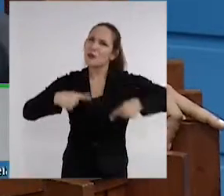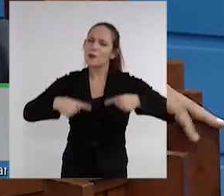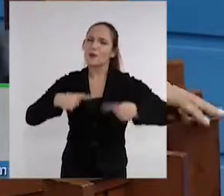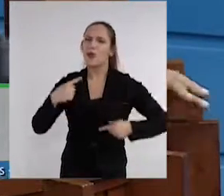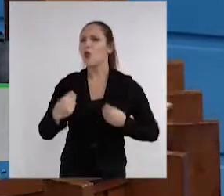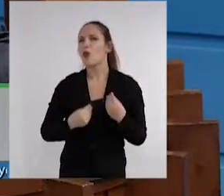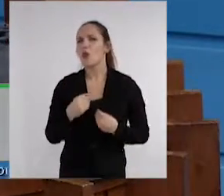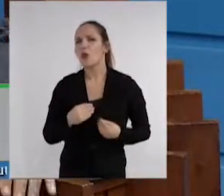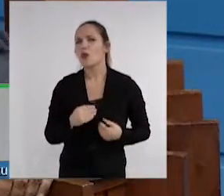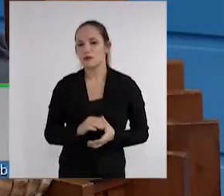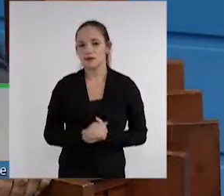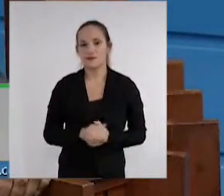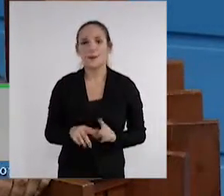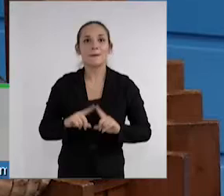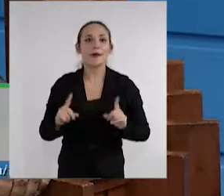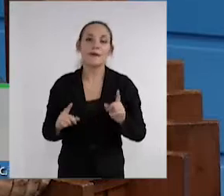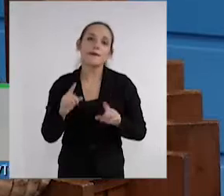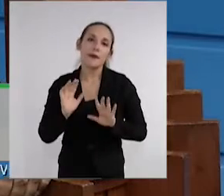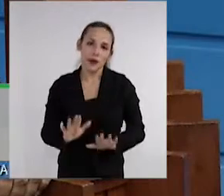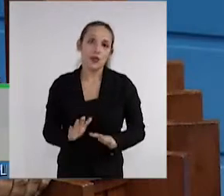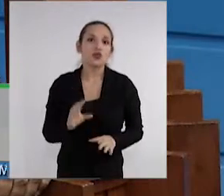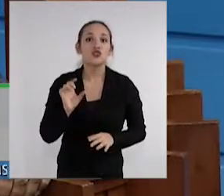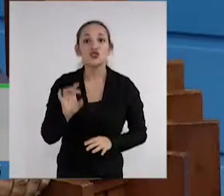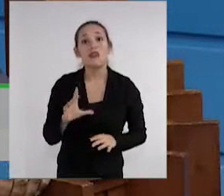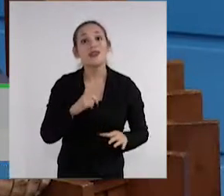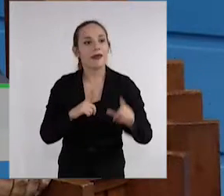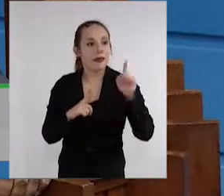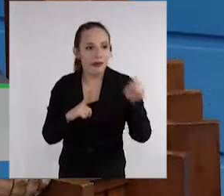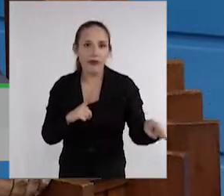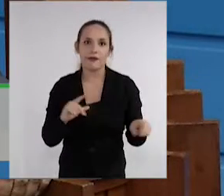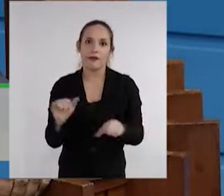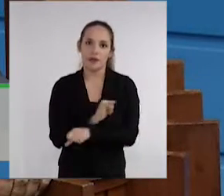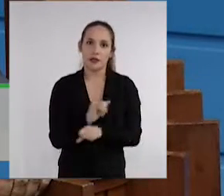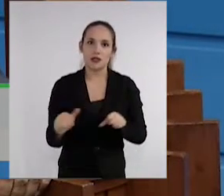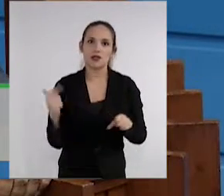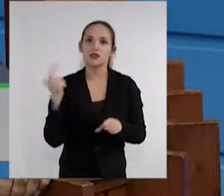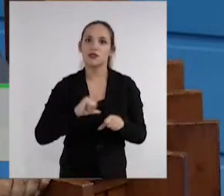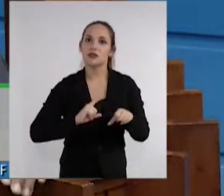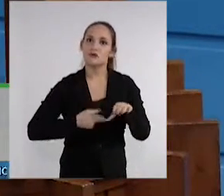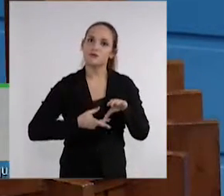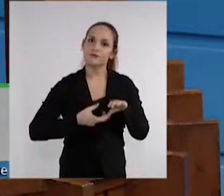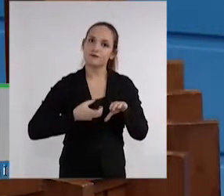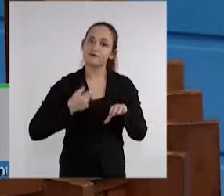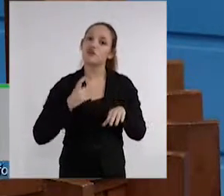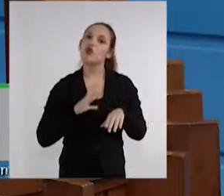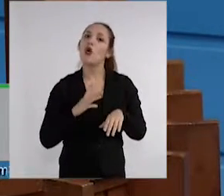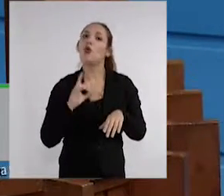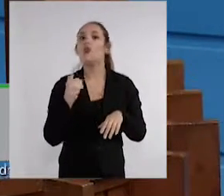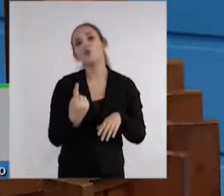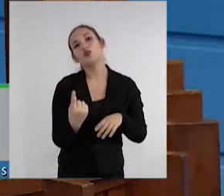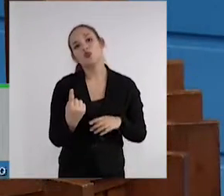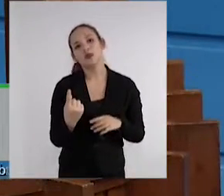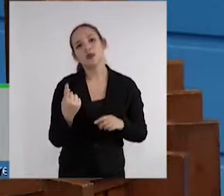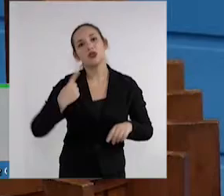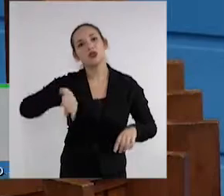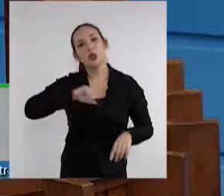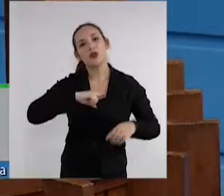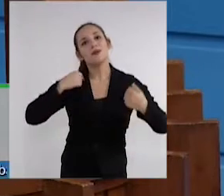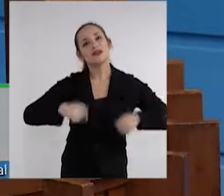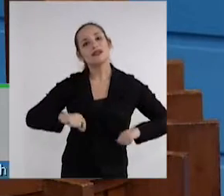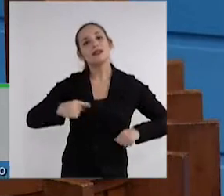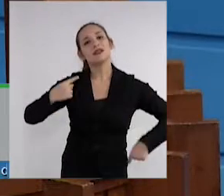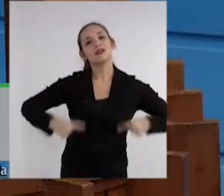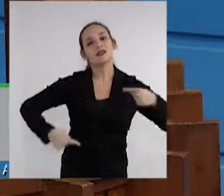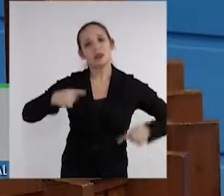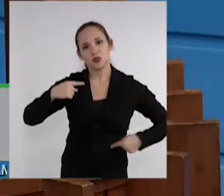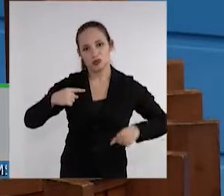esse método. Acontece que só existe esse método para a extração do gás de xisto. Então, o que nós temos que discutir, e